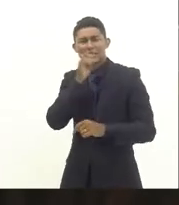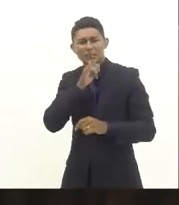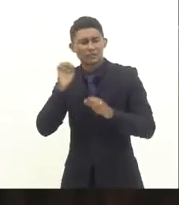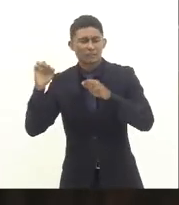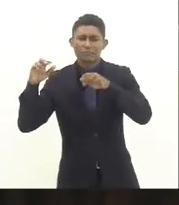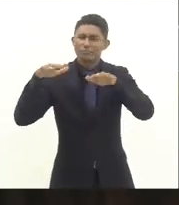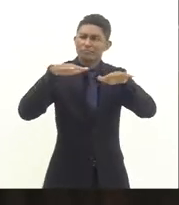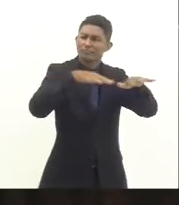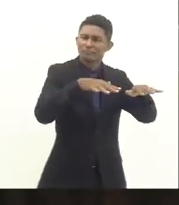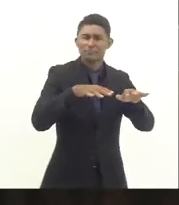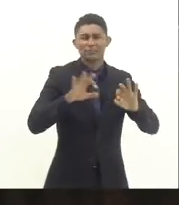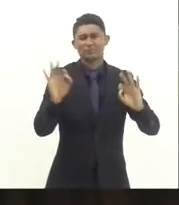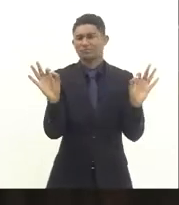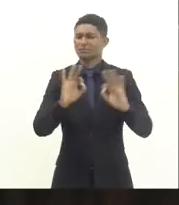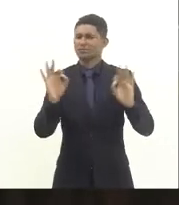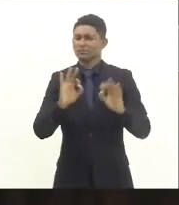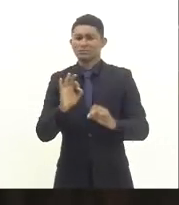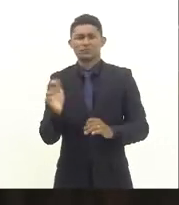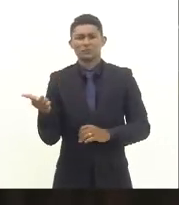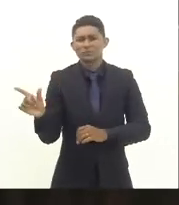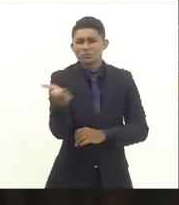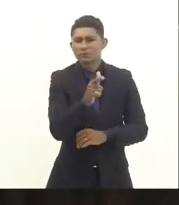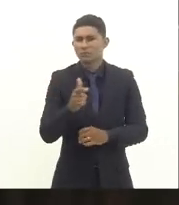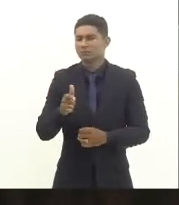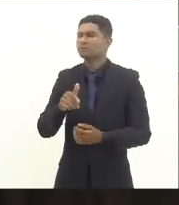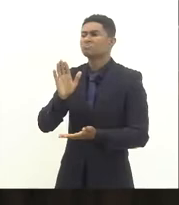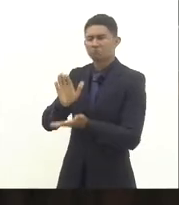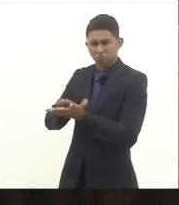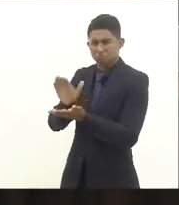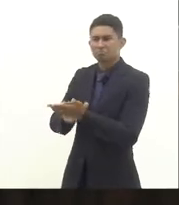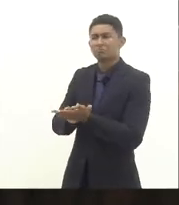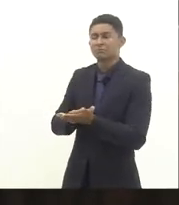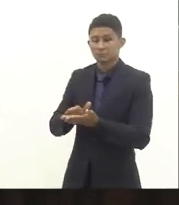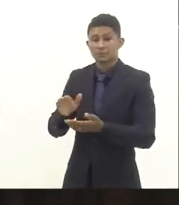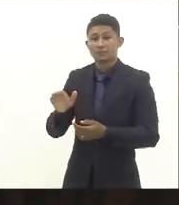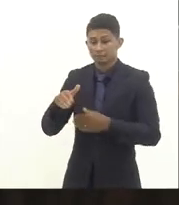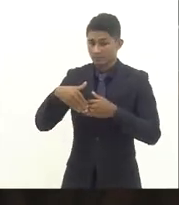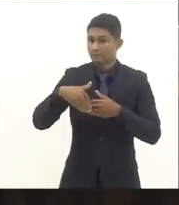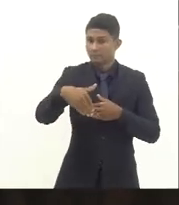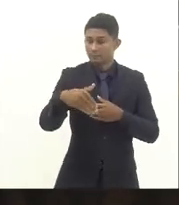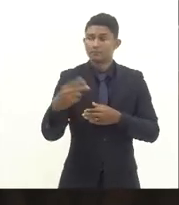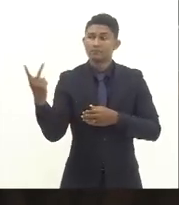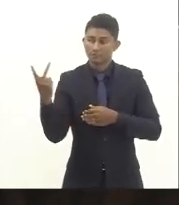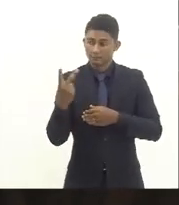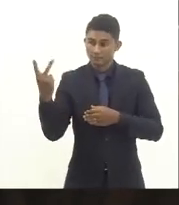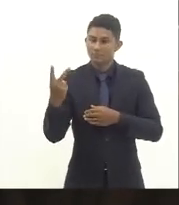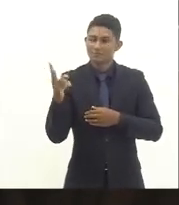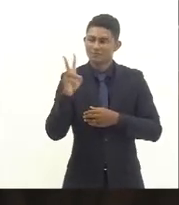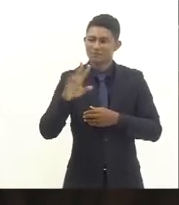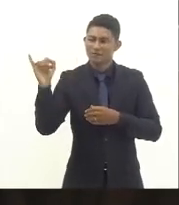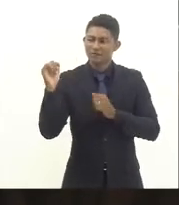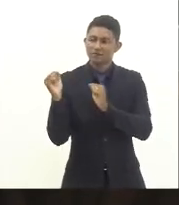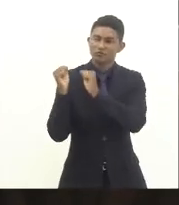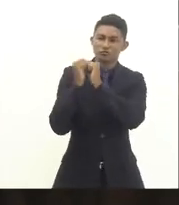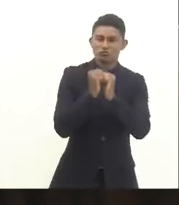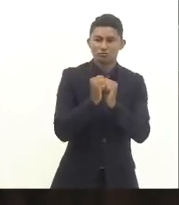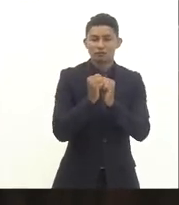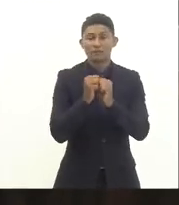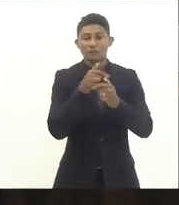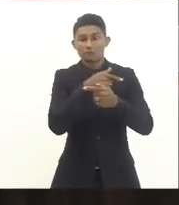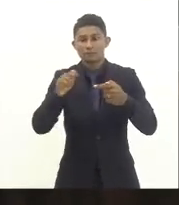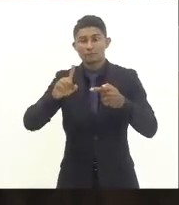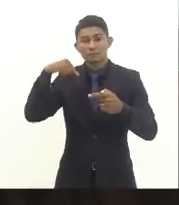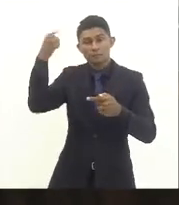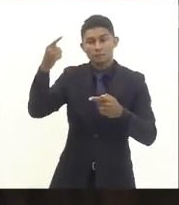e parabenizá-la e estaremos juntos vamos fazer da vou mostrar na outra